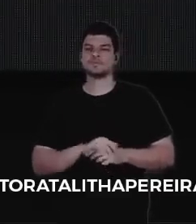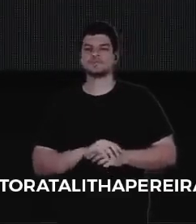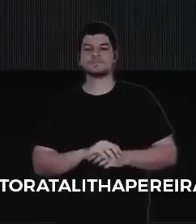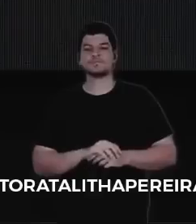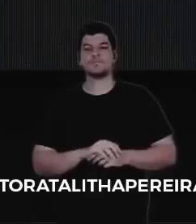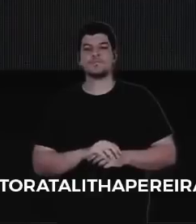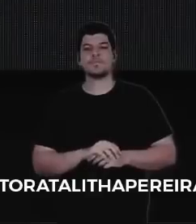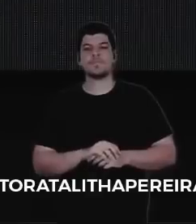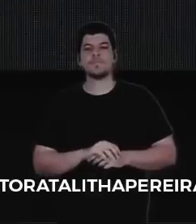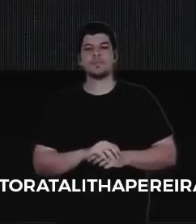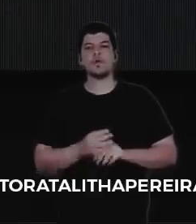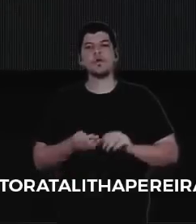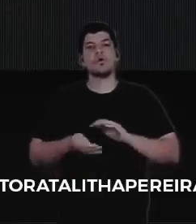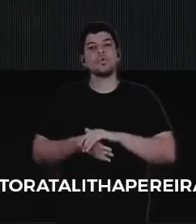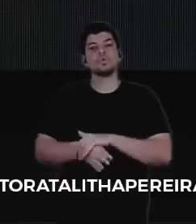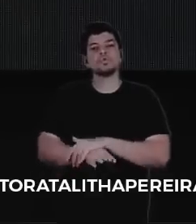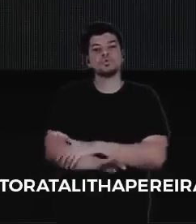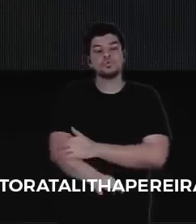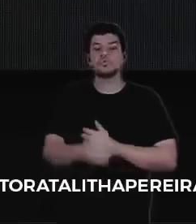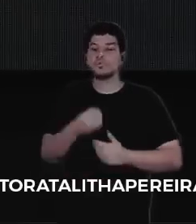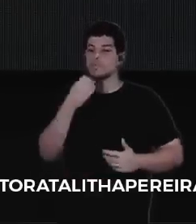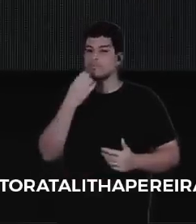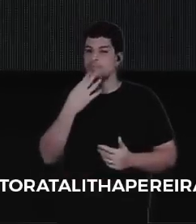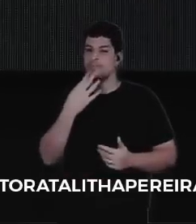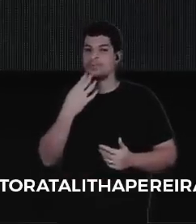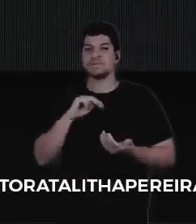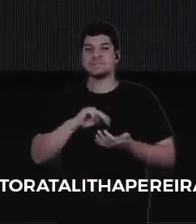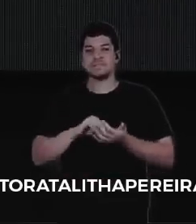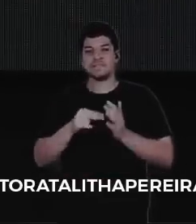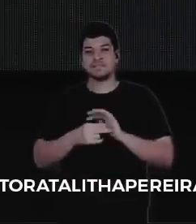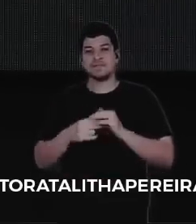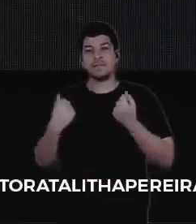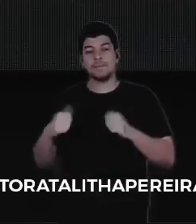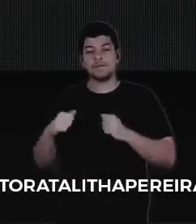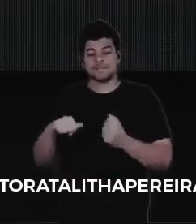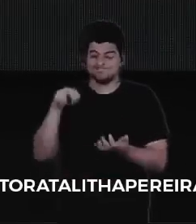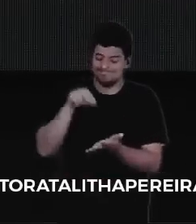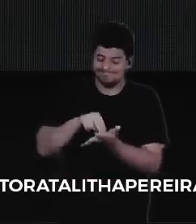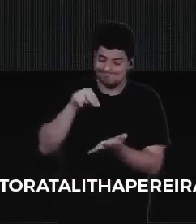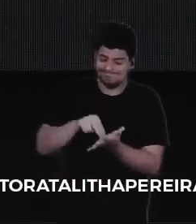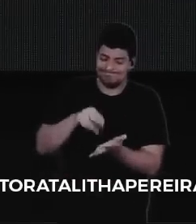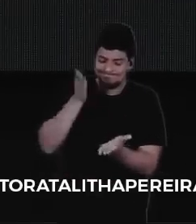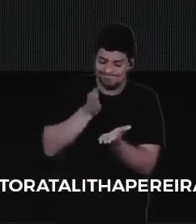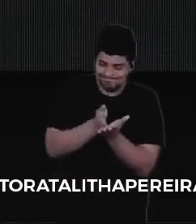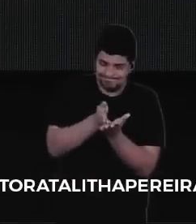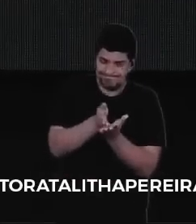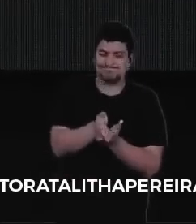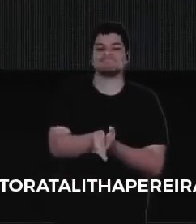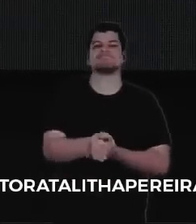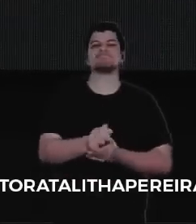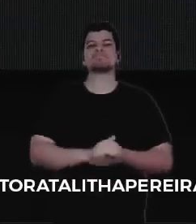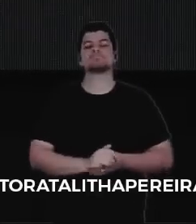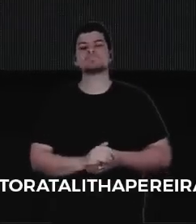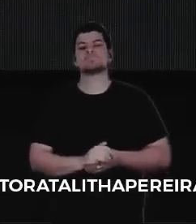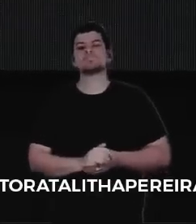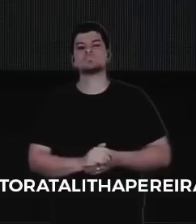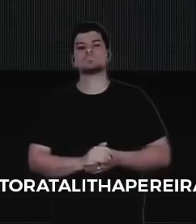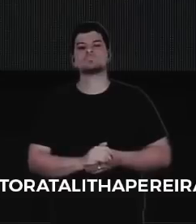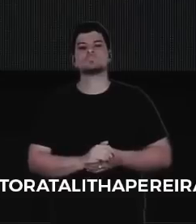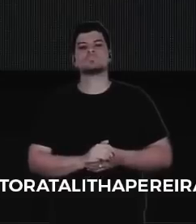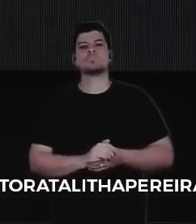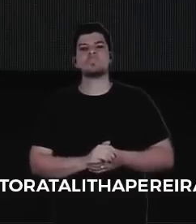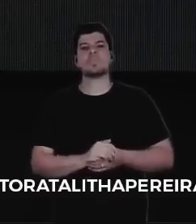hábito bom pode ser desenvolvido sem que você tenha muita disciplina. Olha o que diz um provérbio